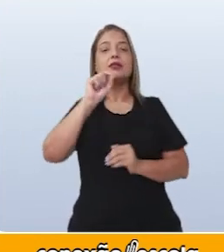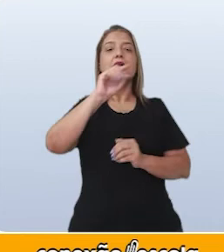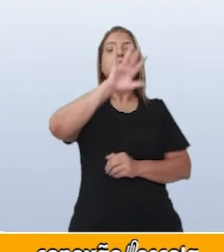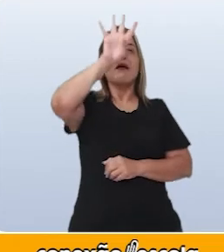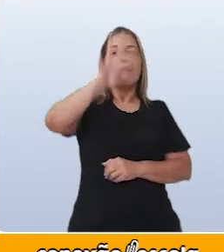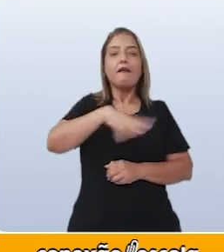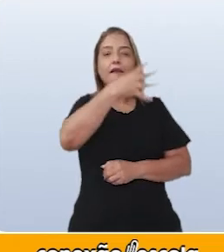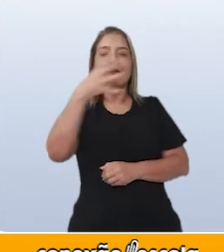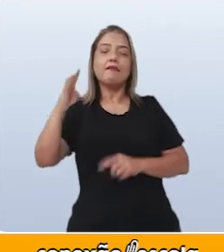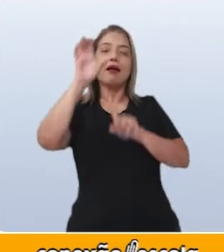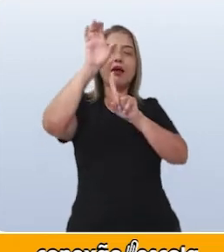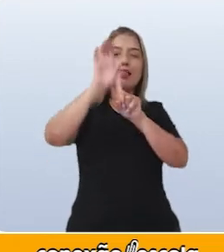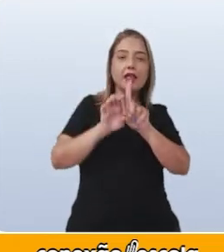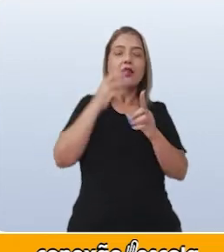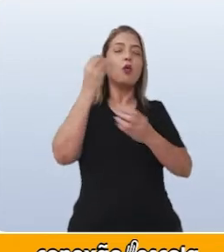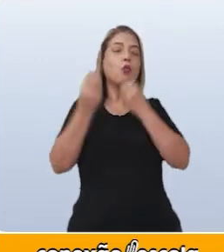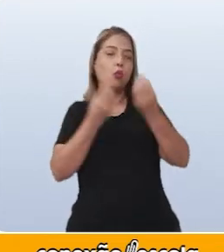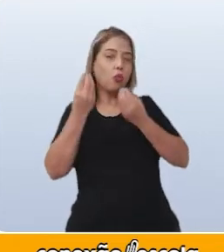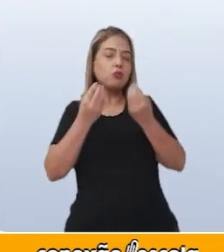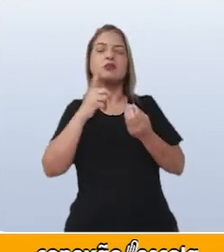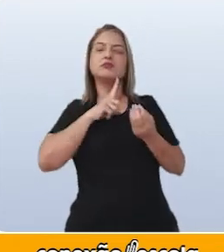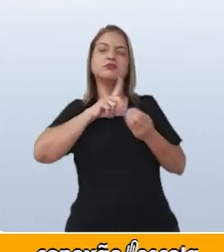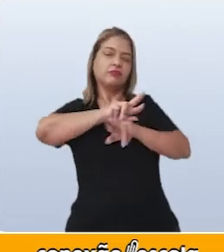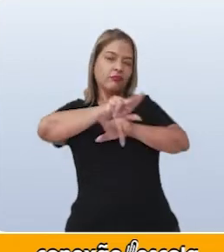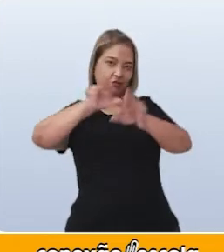calendário, entre outros.